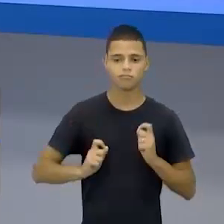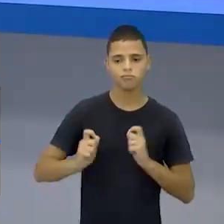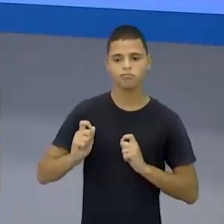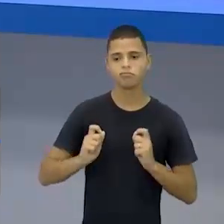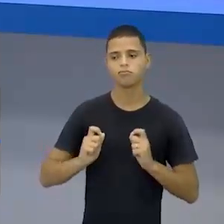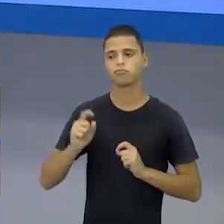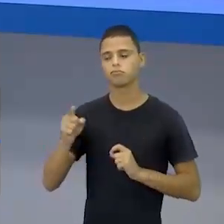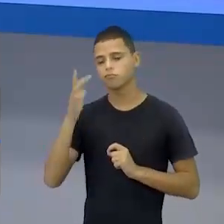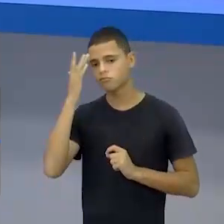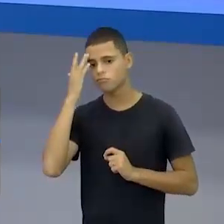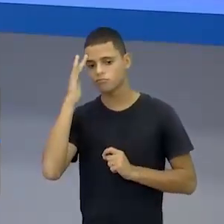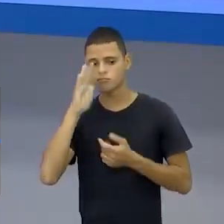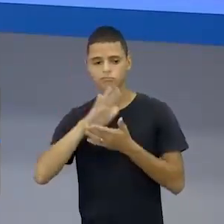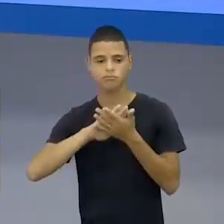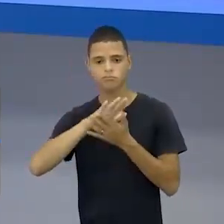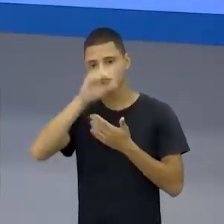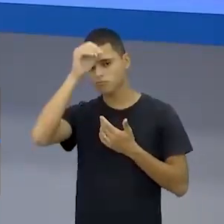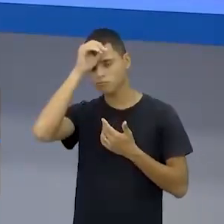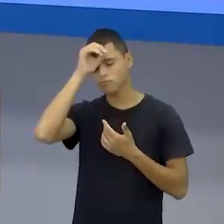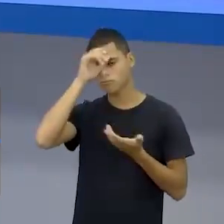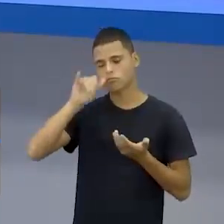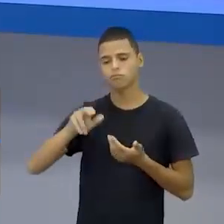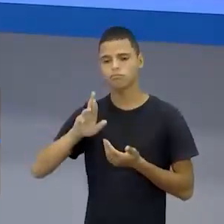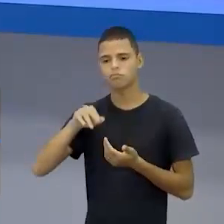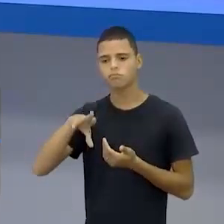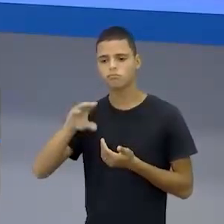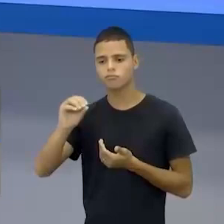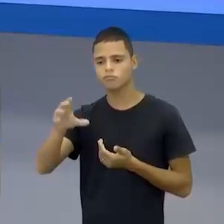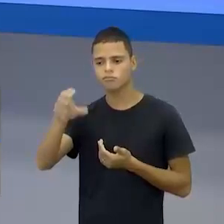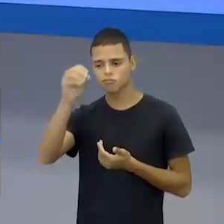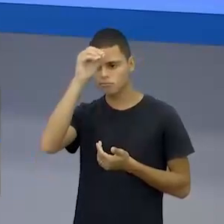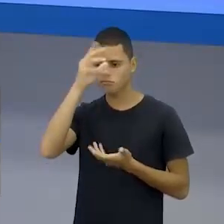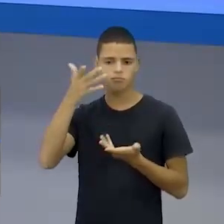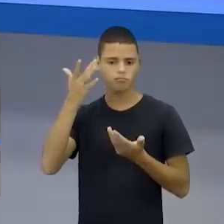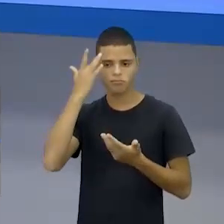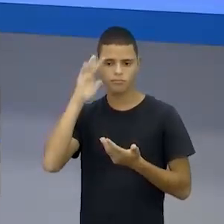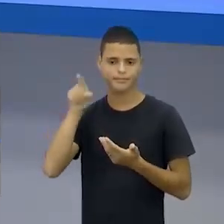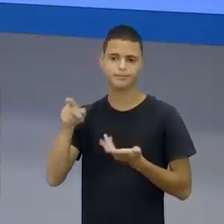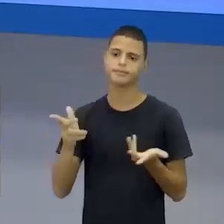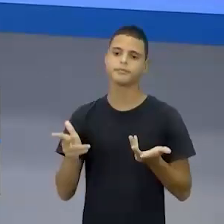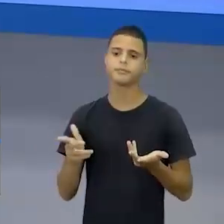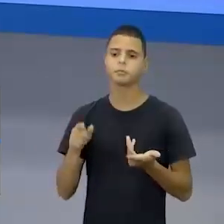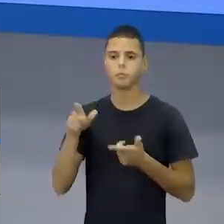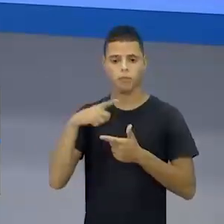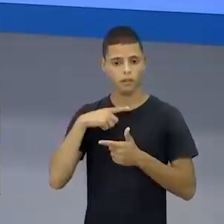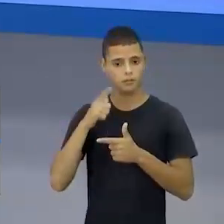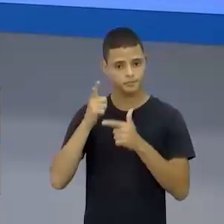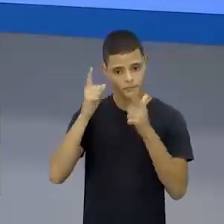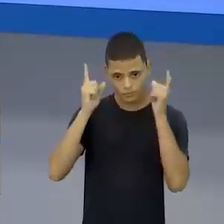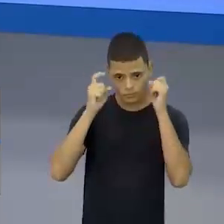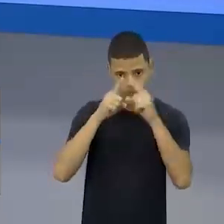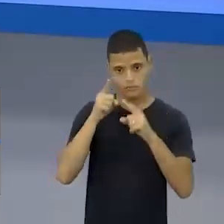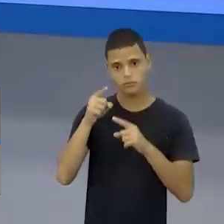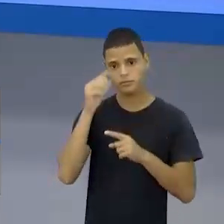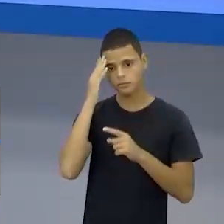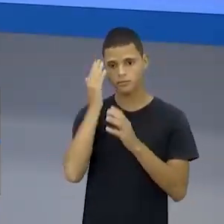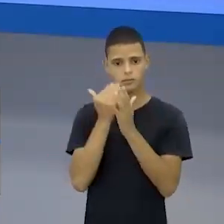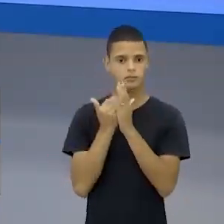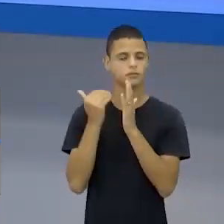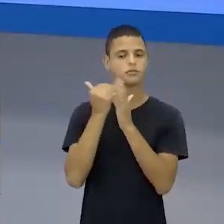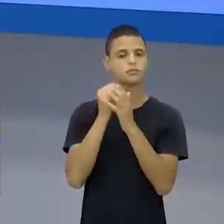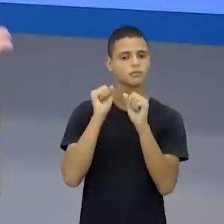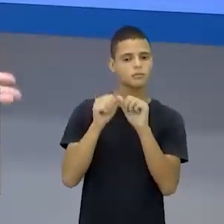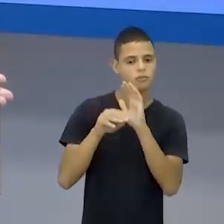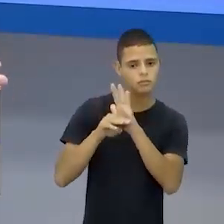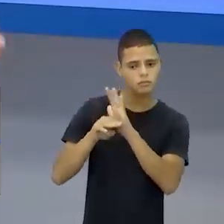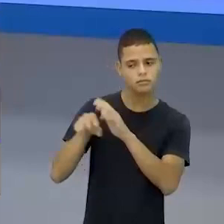pagamento total, não entende que os juros vão vir sobre juros e que para ele vai ficando pior. Se ele tem dificuldade, você tá sabendo mais coisa, você pode